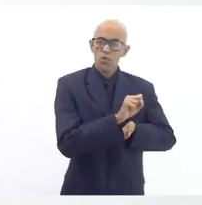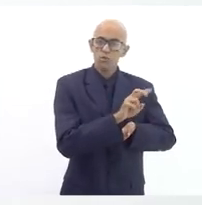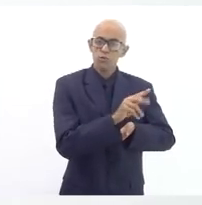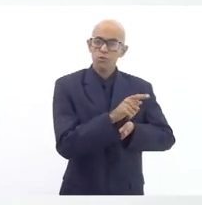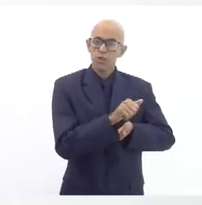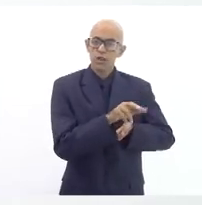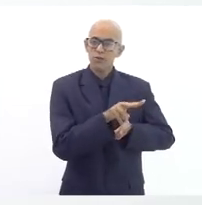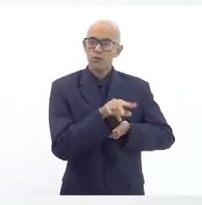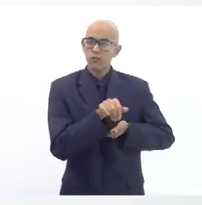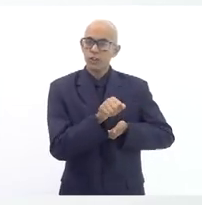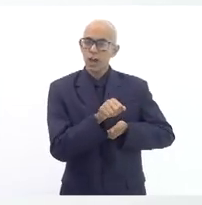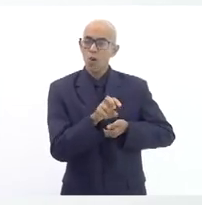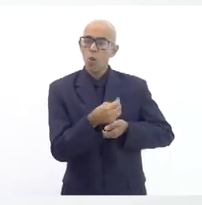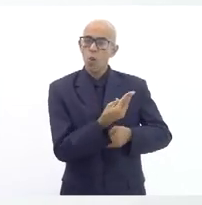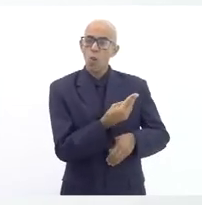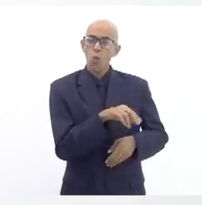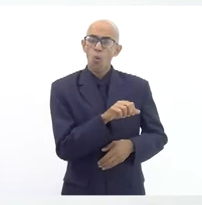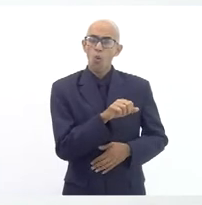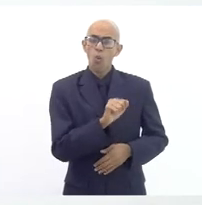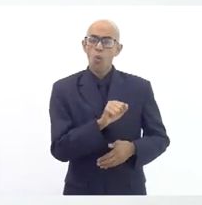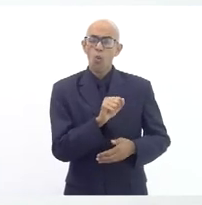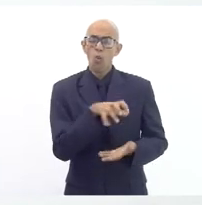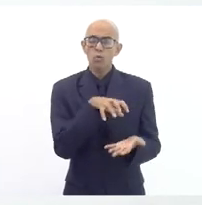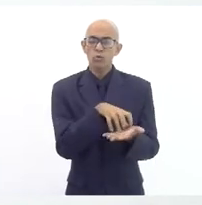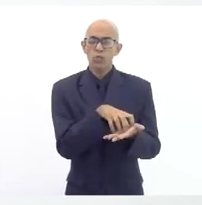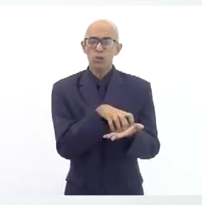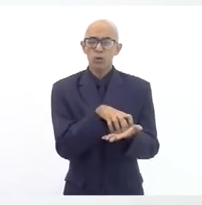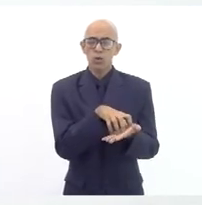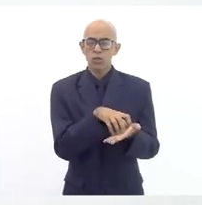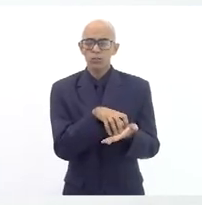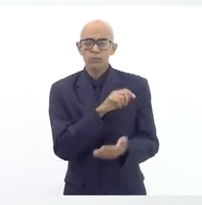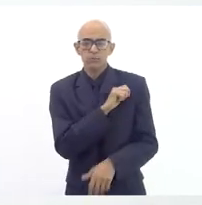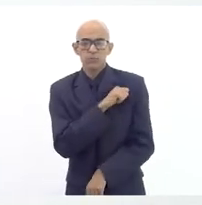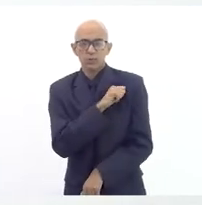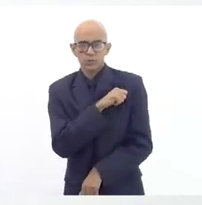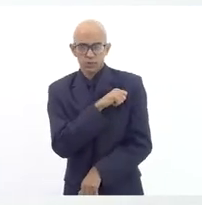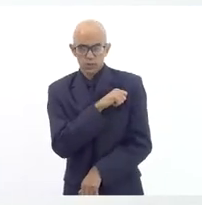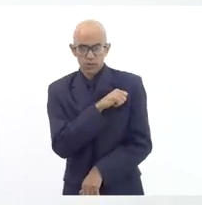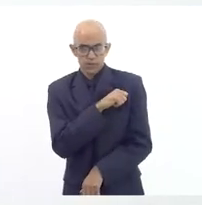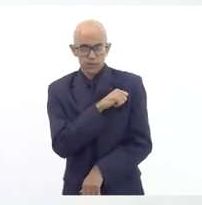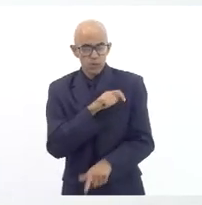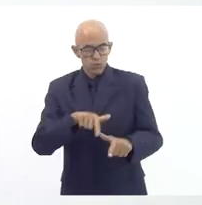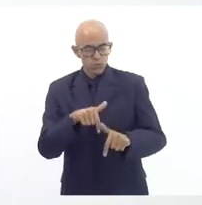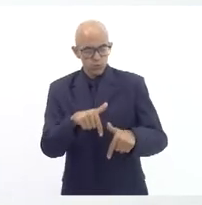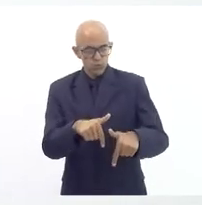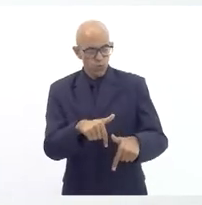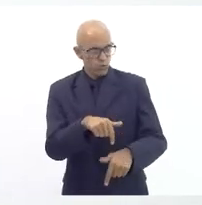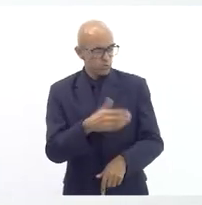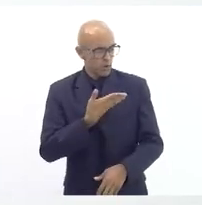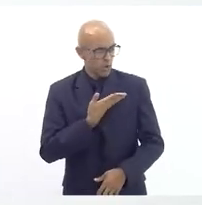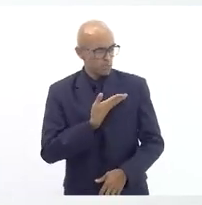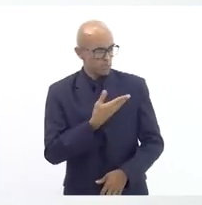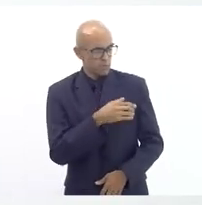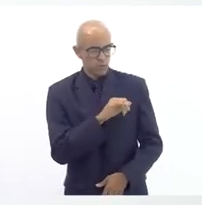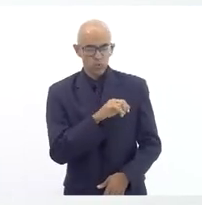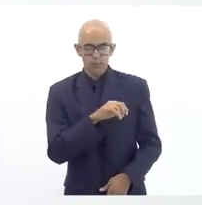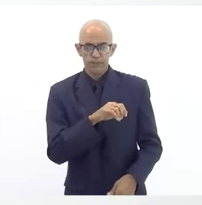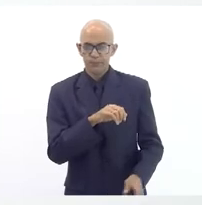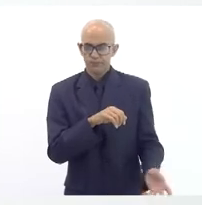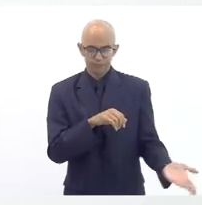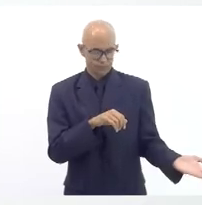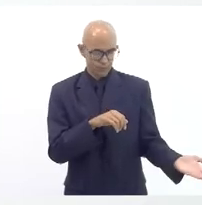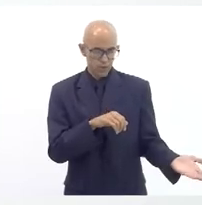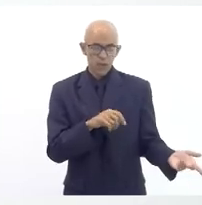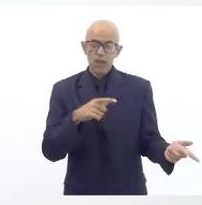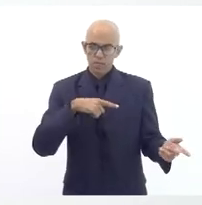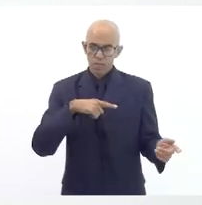mais uma vez, ó, o esforço da AGTRANSP, esforço do meu amigo Ed Poaro, Ázaro, que de forma competente